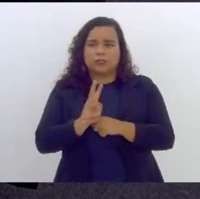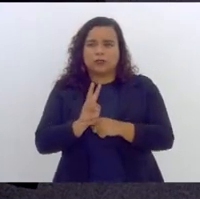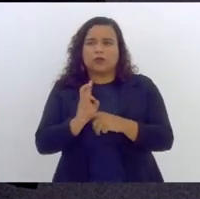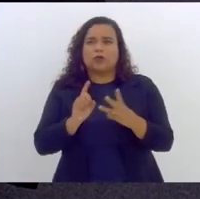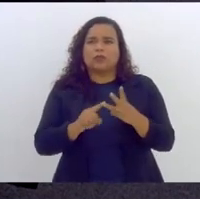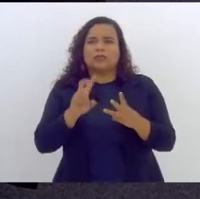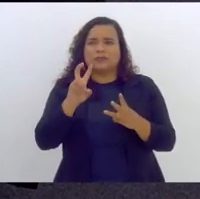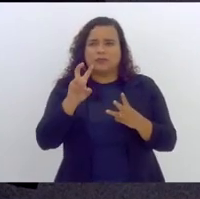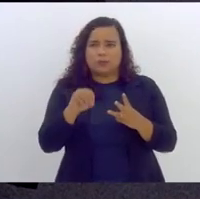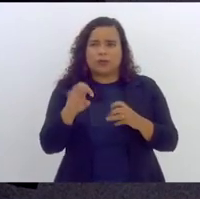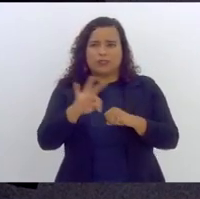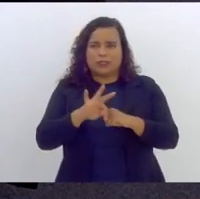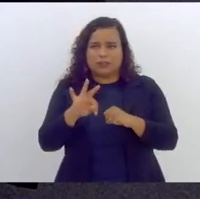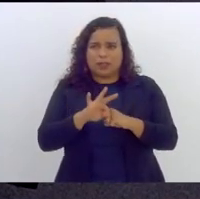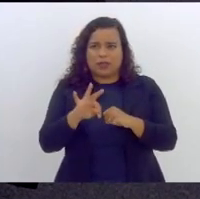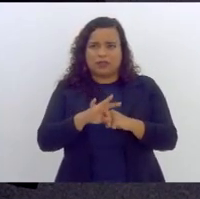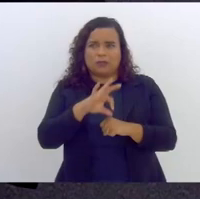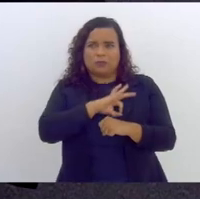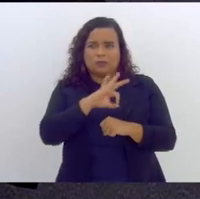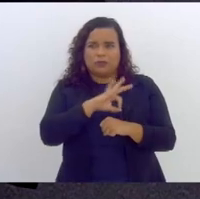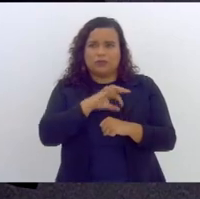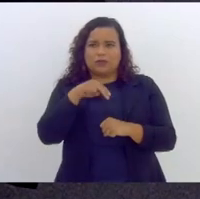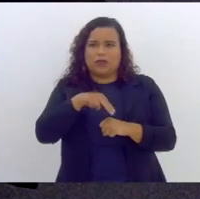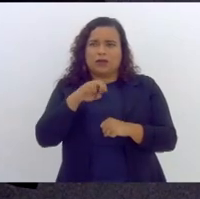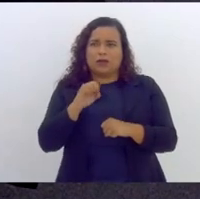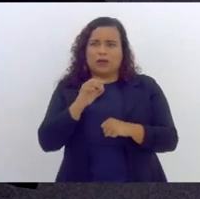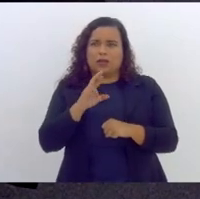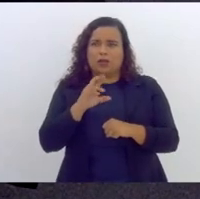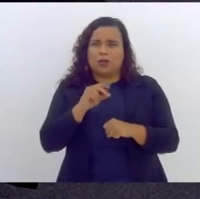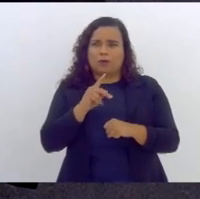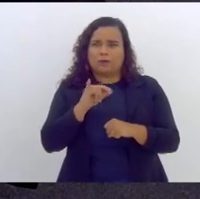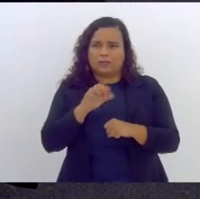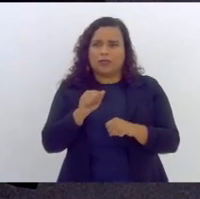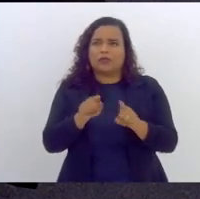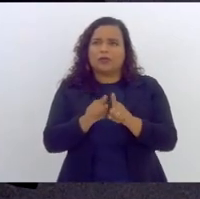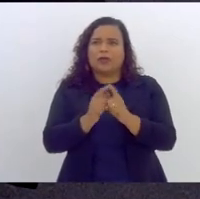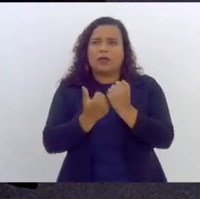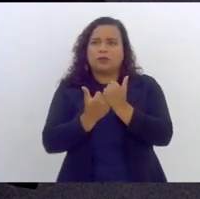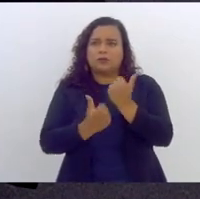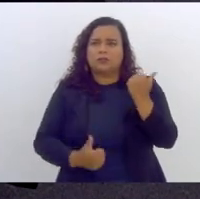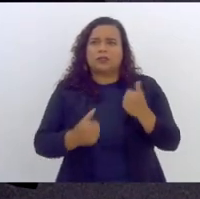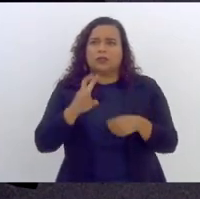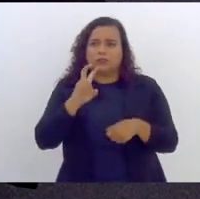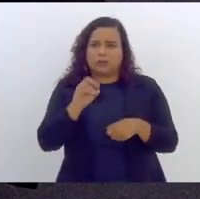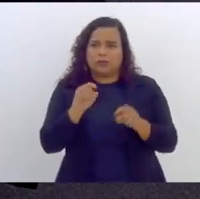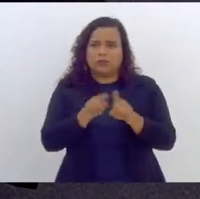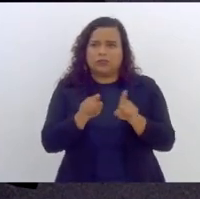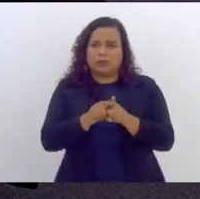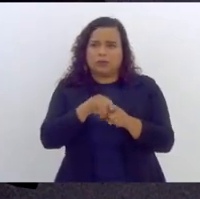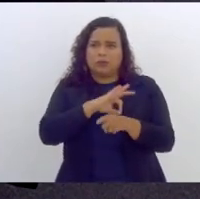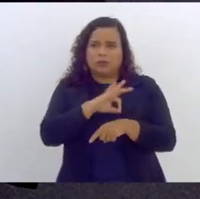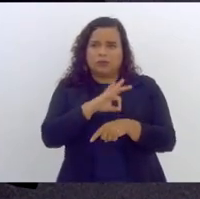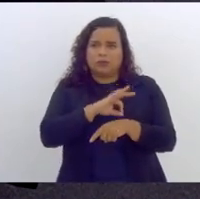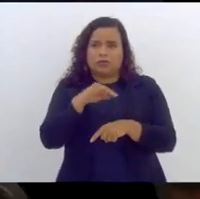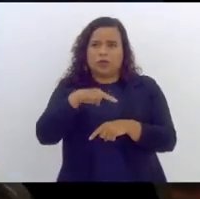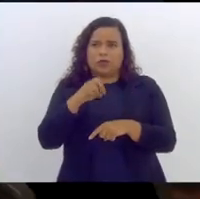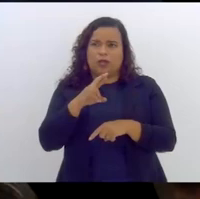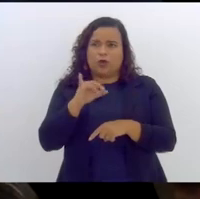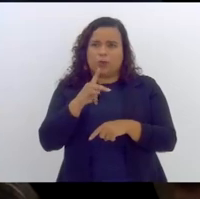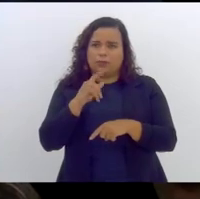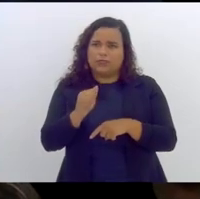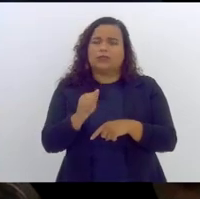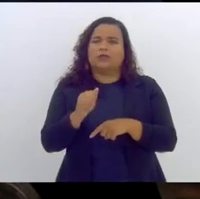50 para técnico policial de necropsia e 50 para auxiliar policial de necropsia exatamente